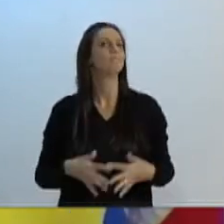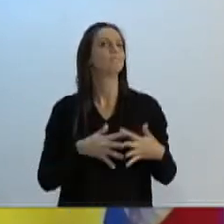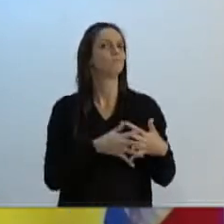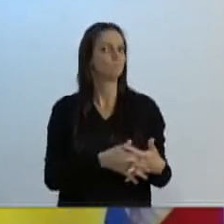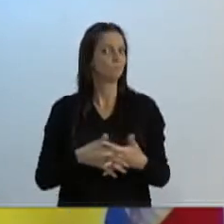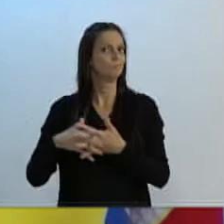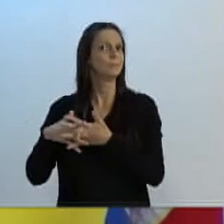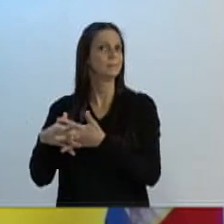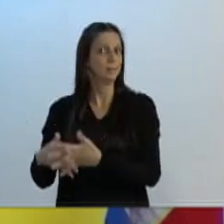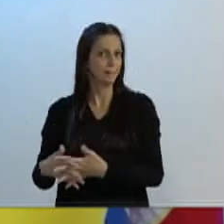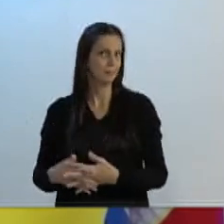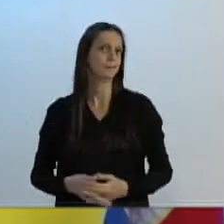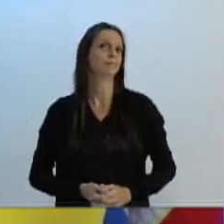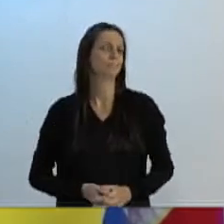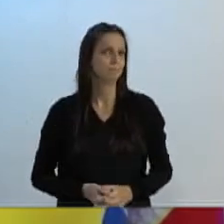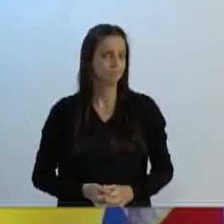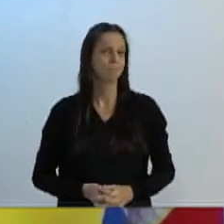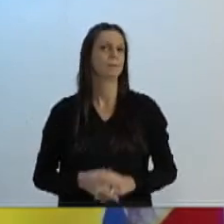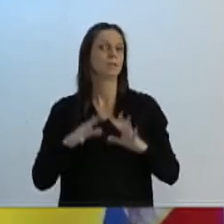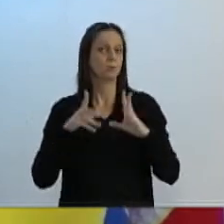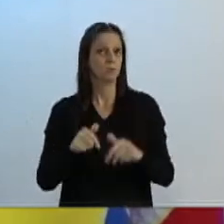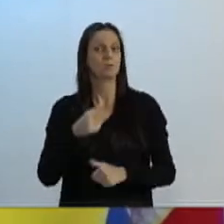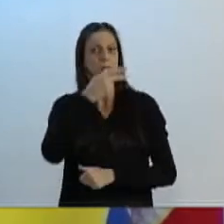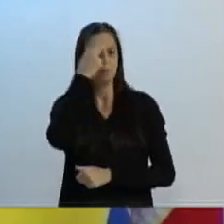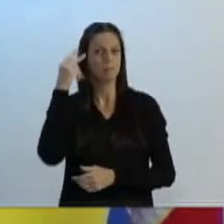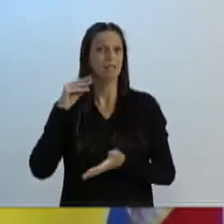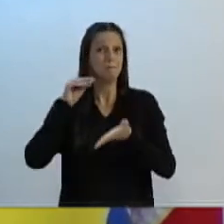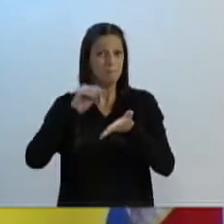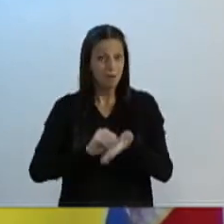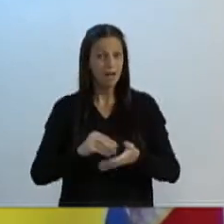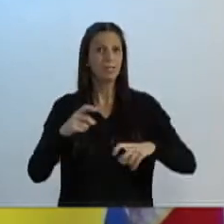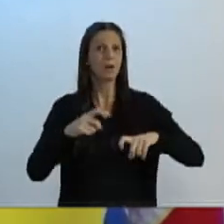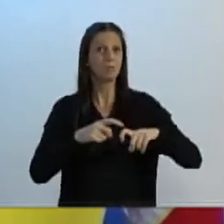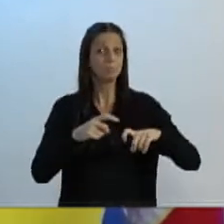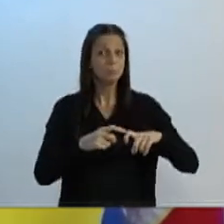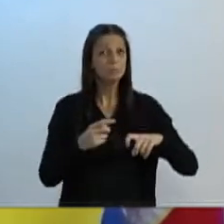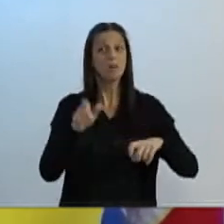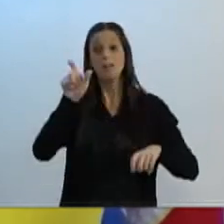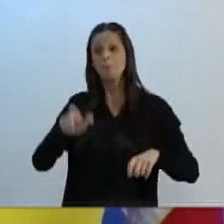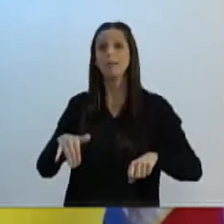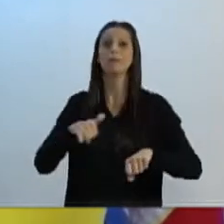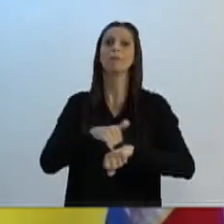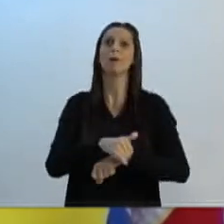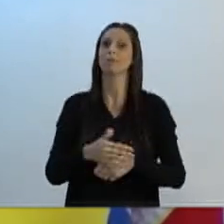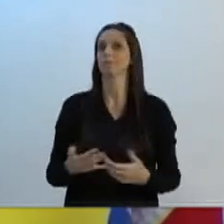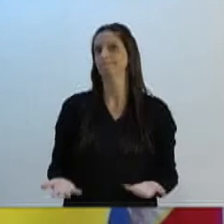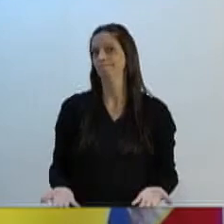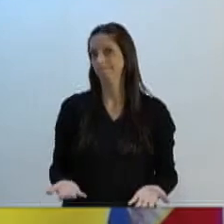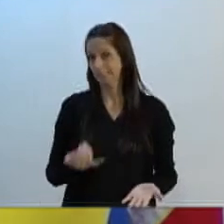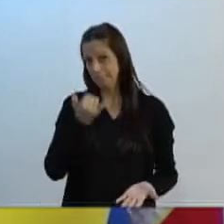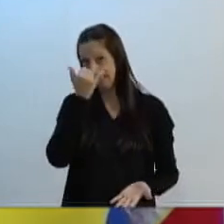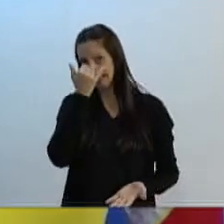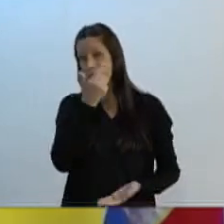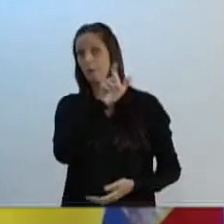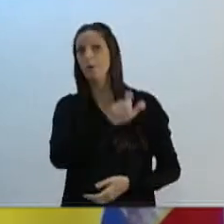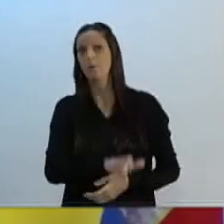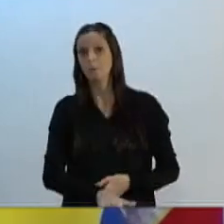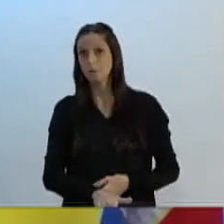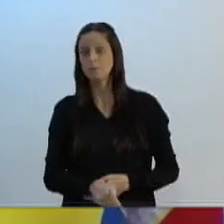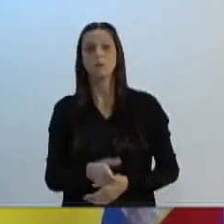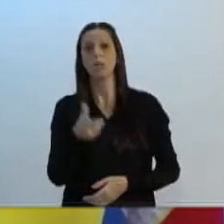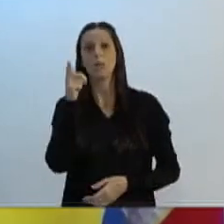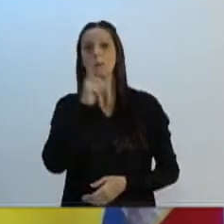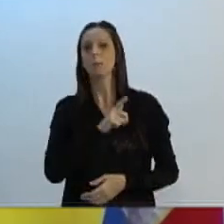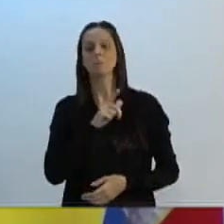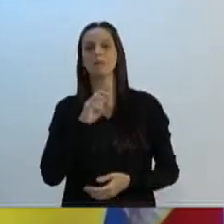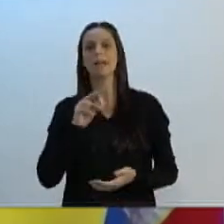para todos que lá marcar o seu horário quer fazer a sua consulta e por conta disso às vezes não consegue pegar